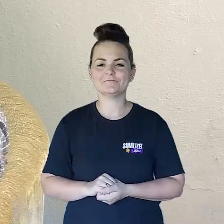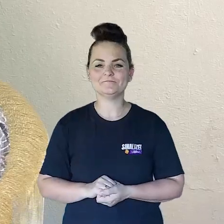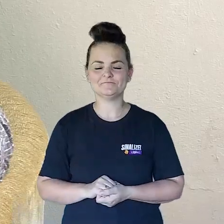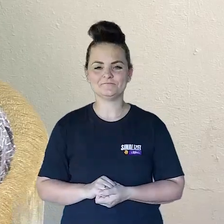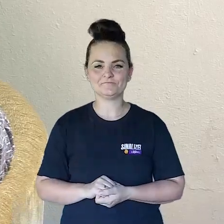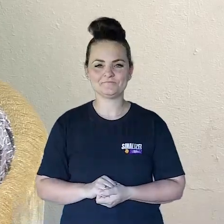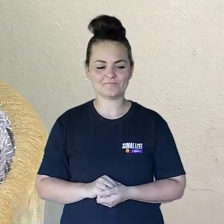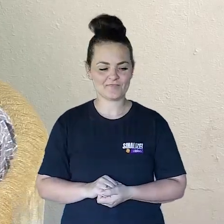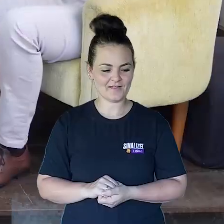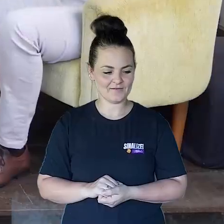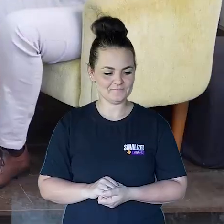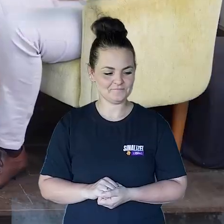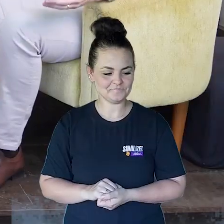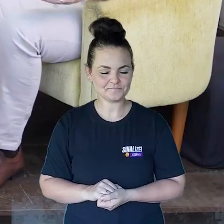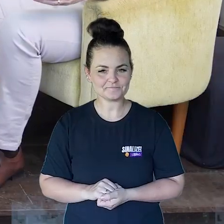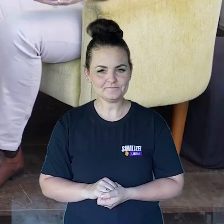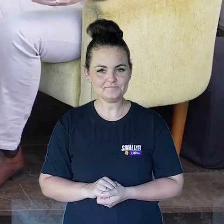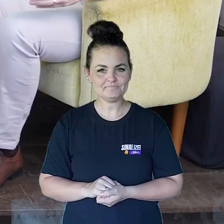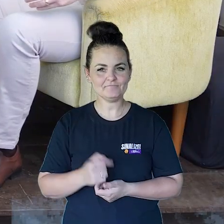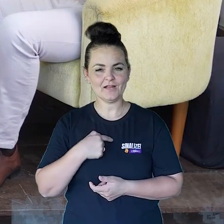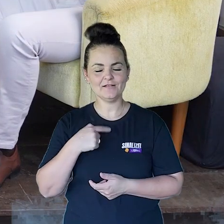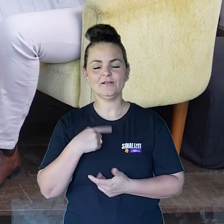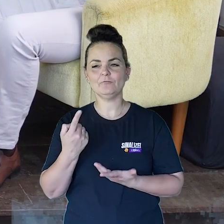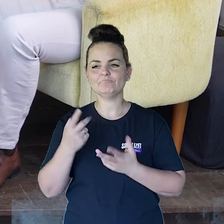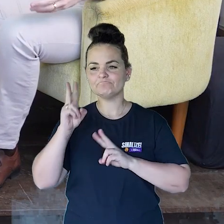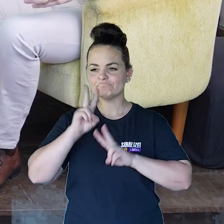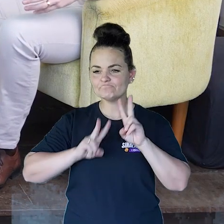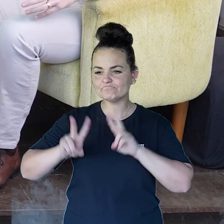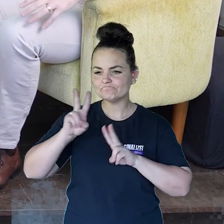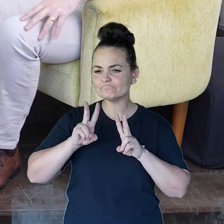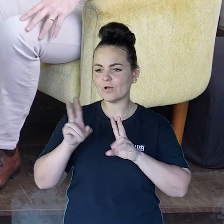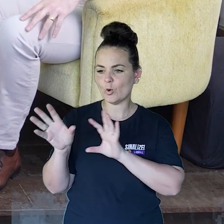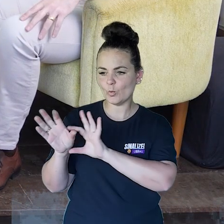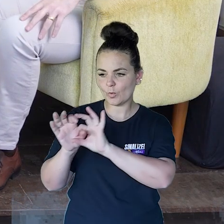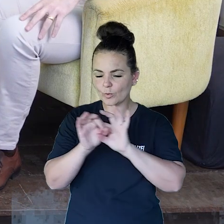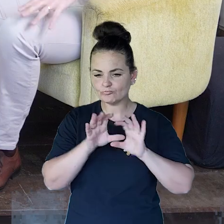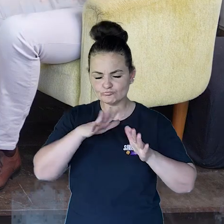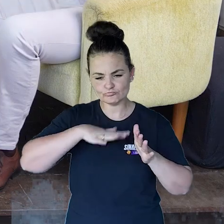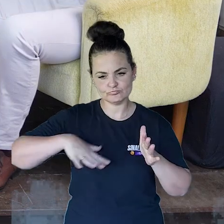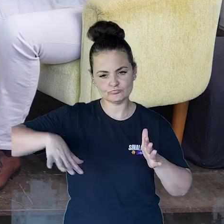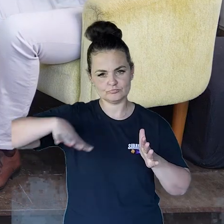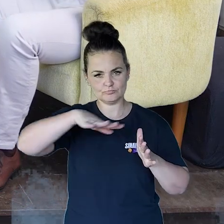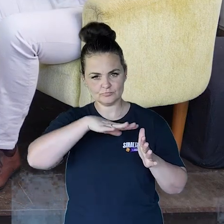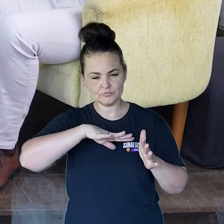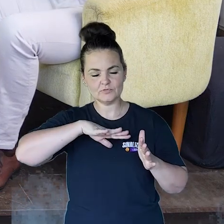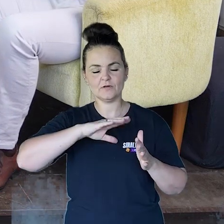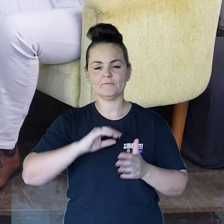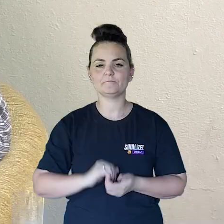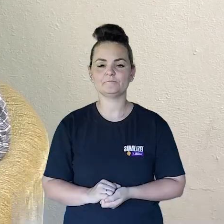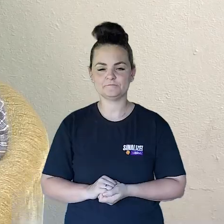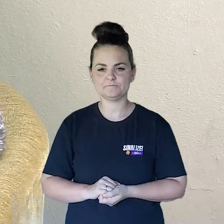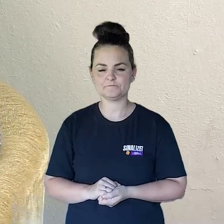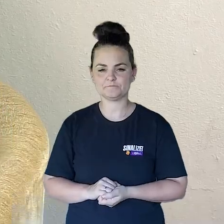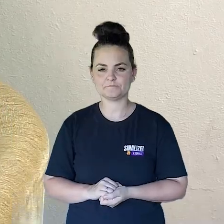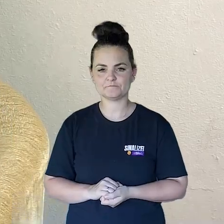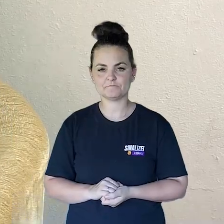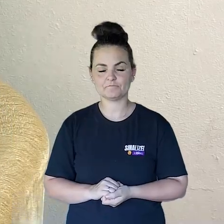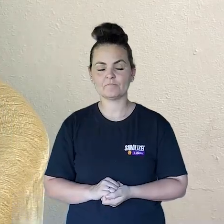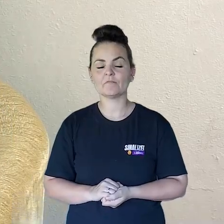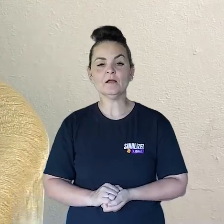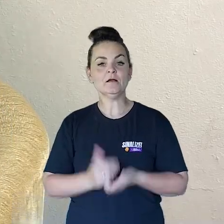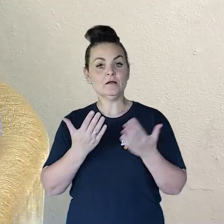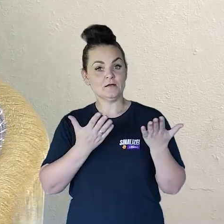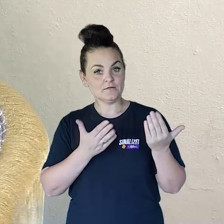falando isso hoje, né? Mas analisando o contexto geral, eu acredito que tanto